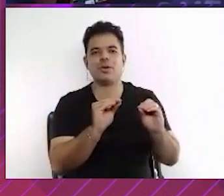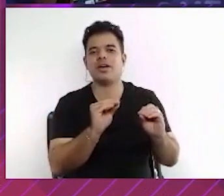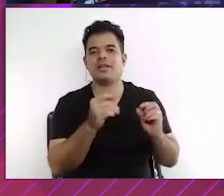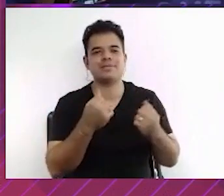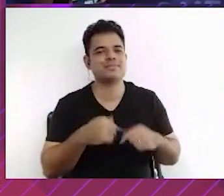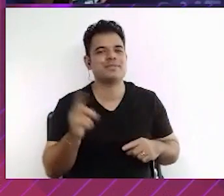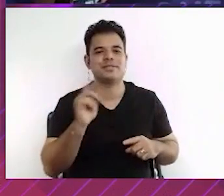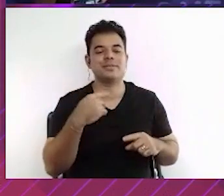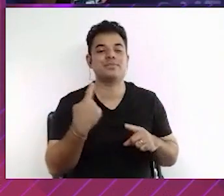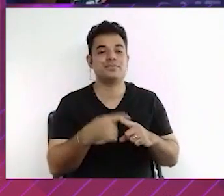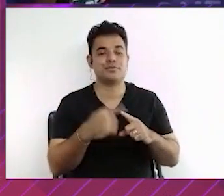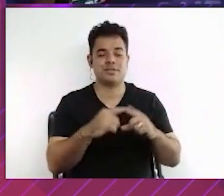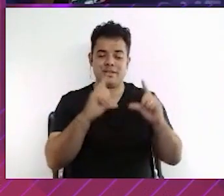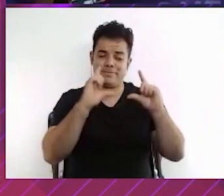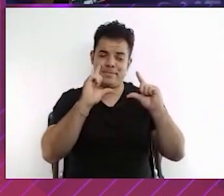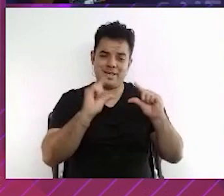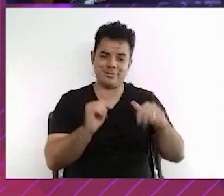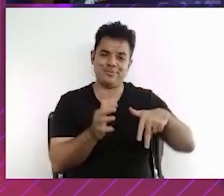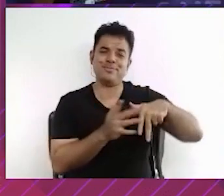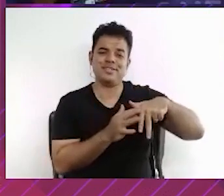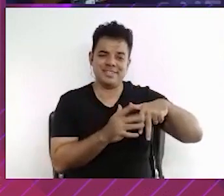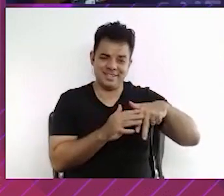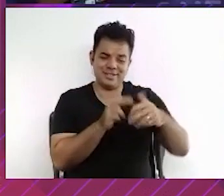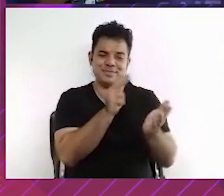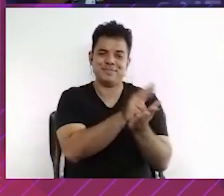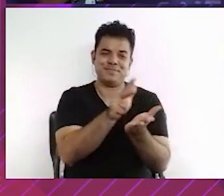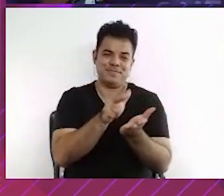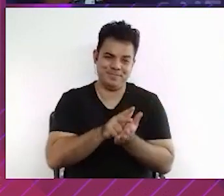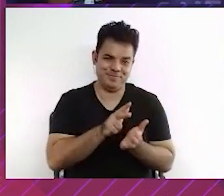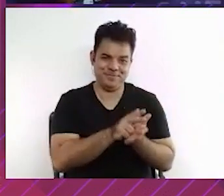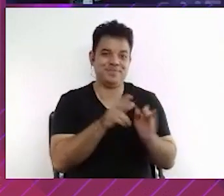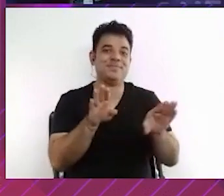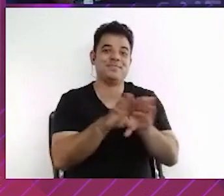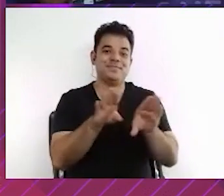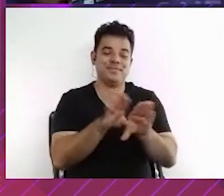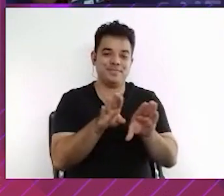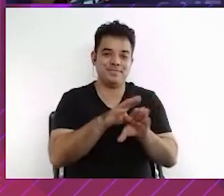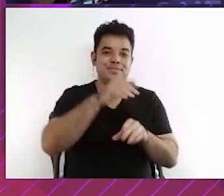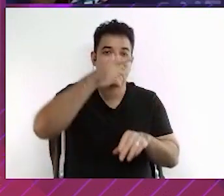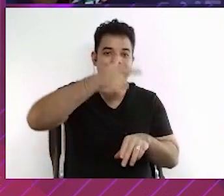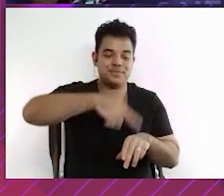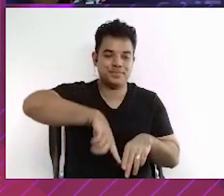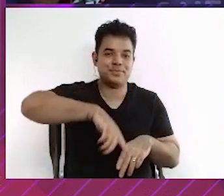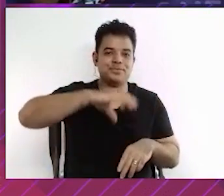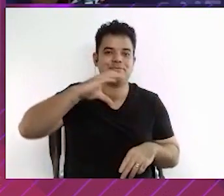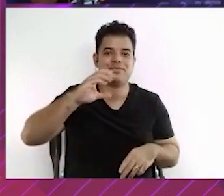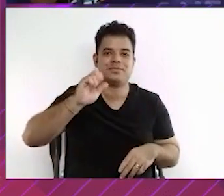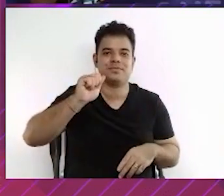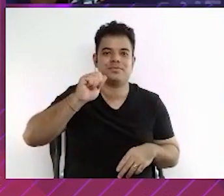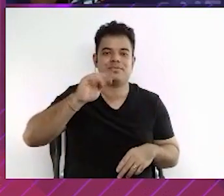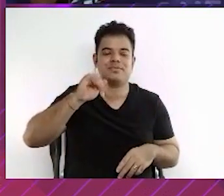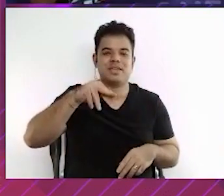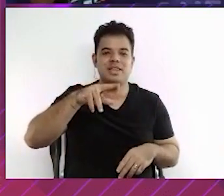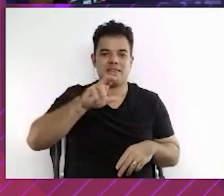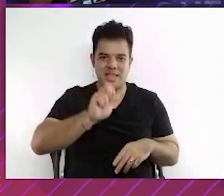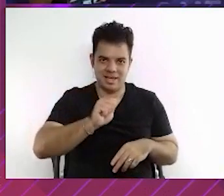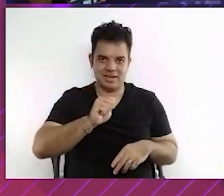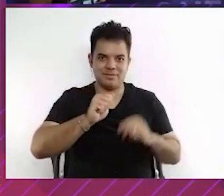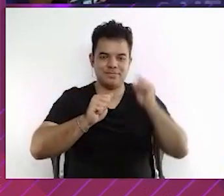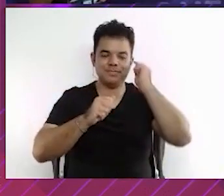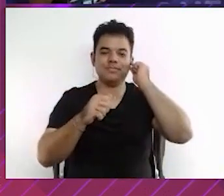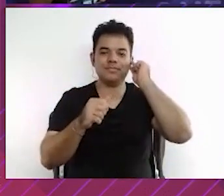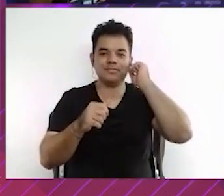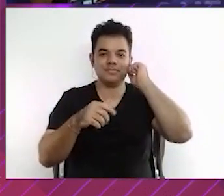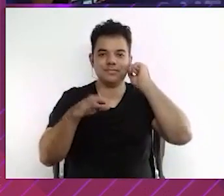de pacientes estava mais baixa. O otimizador também tirou a Karina ali. Tirou a Karina porque